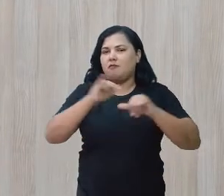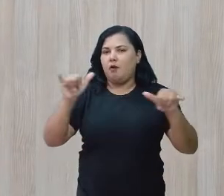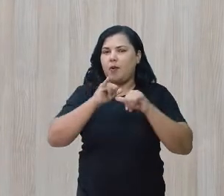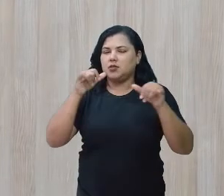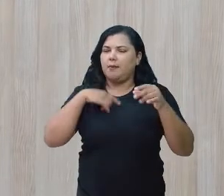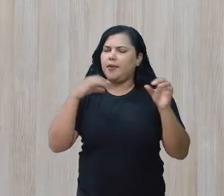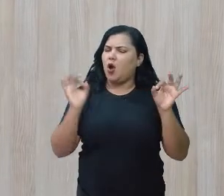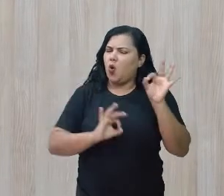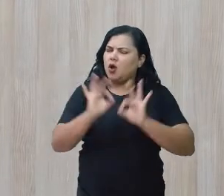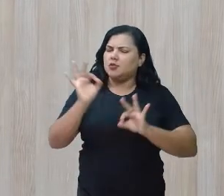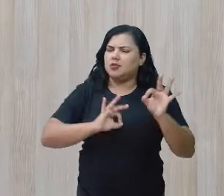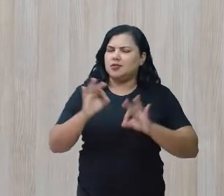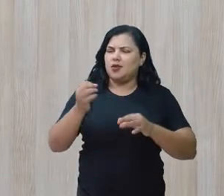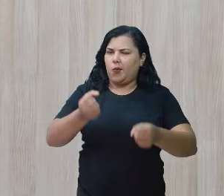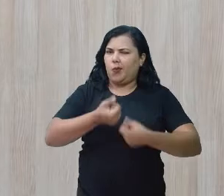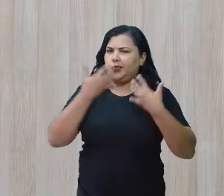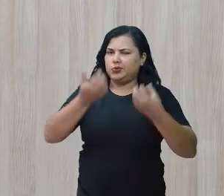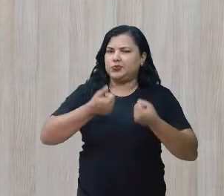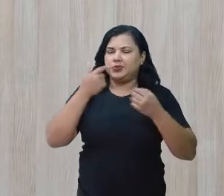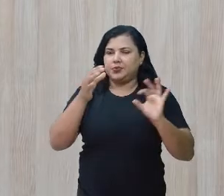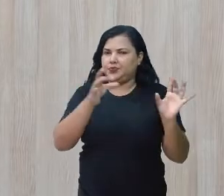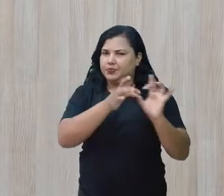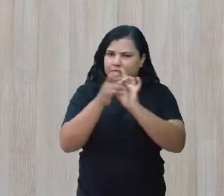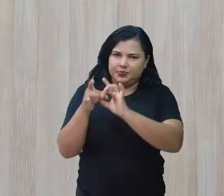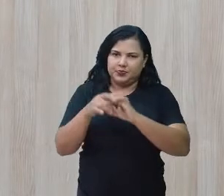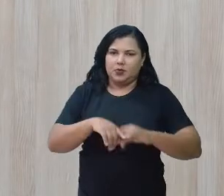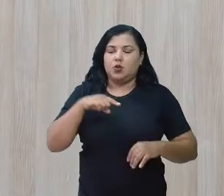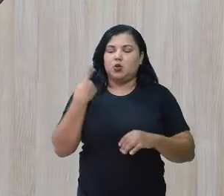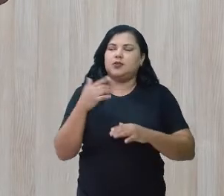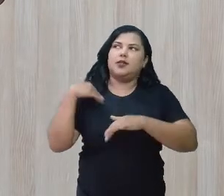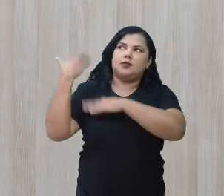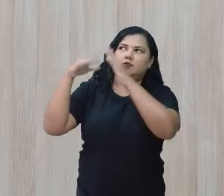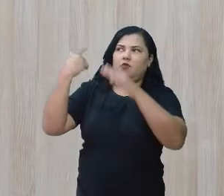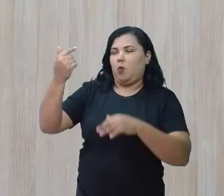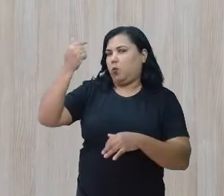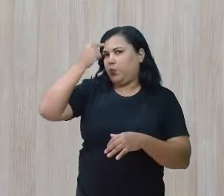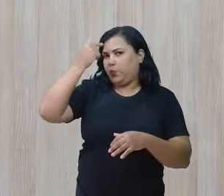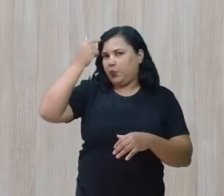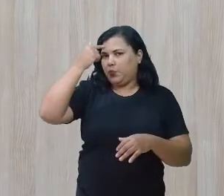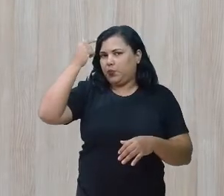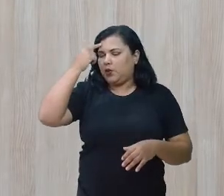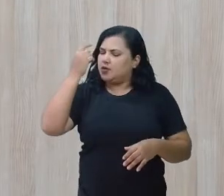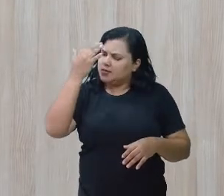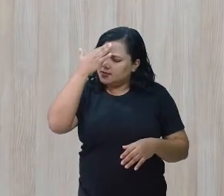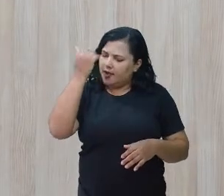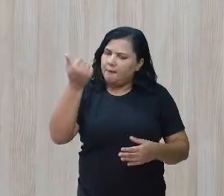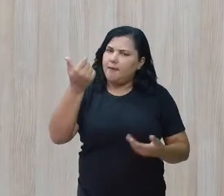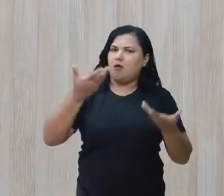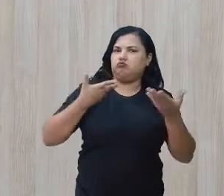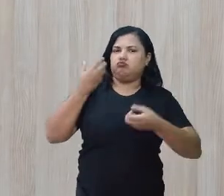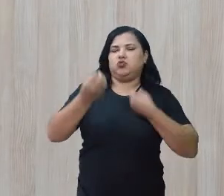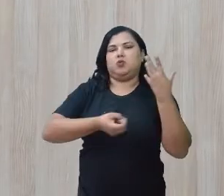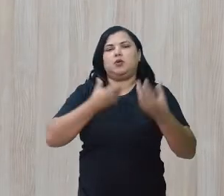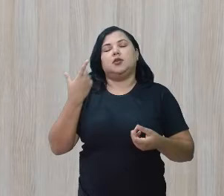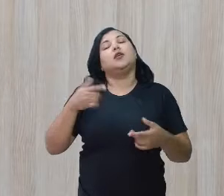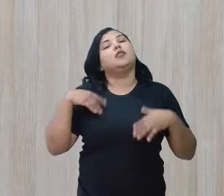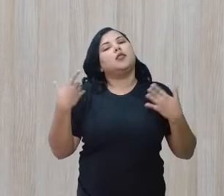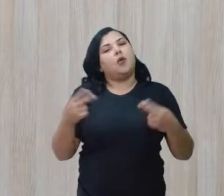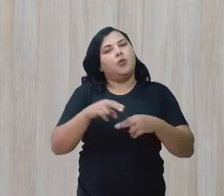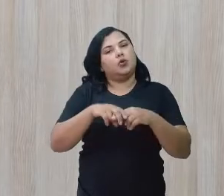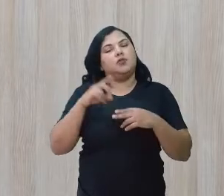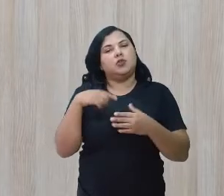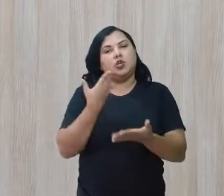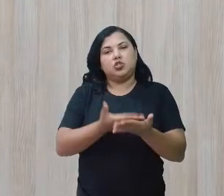argumento coeso. Que é isso que a gente quer, né? Desenvolvimento cognitivo, uma boa argumentação. Por isso que a gente estuda português